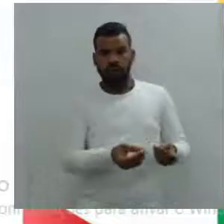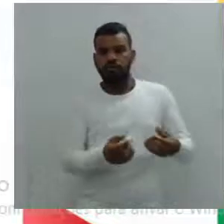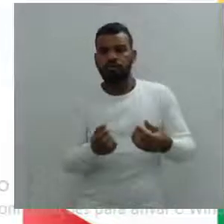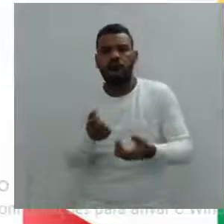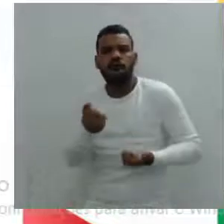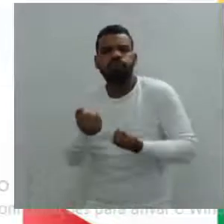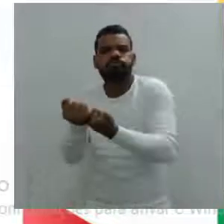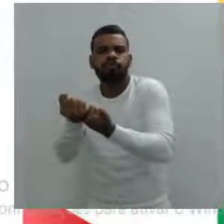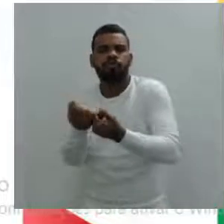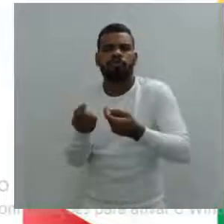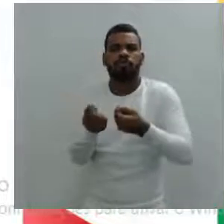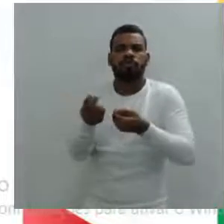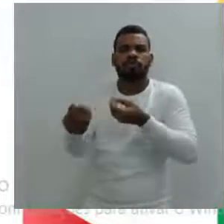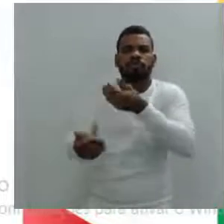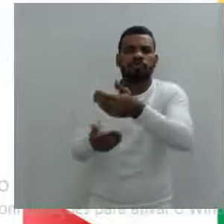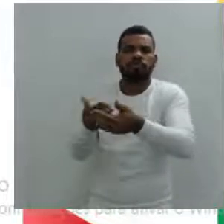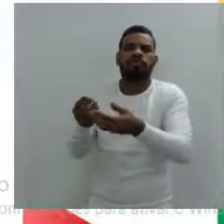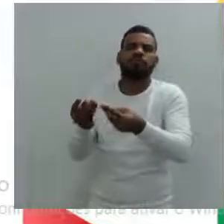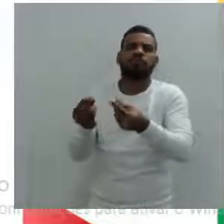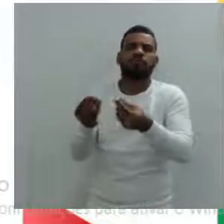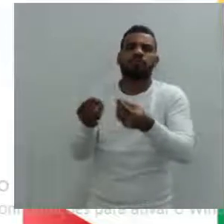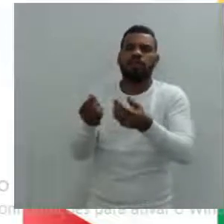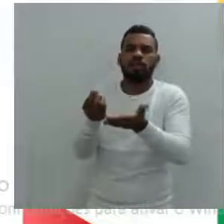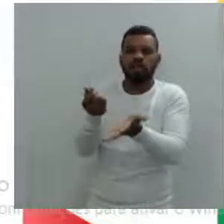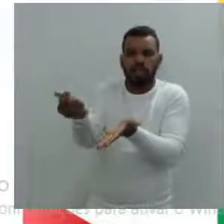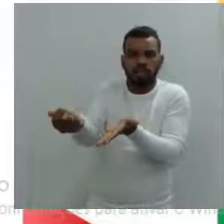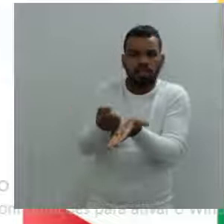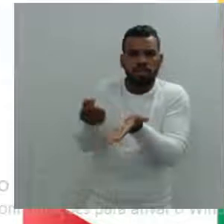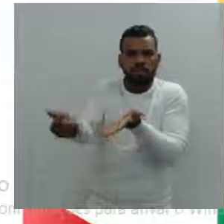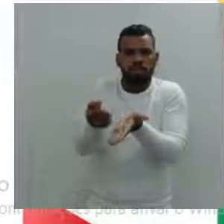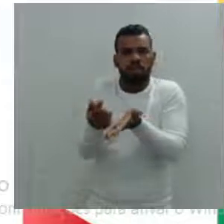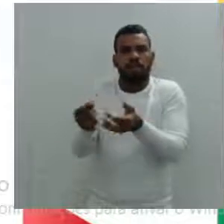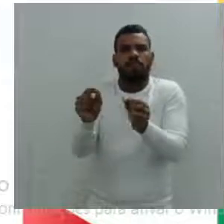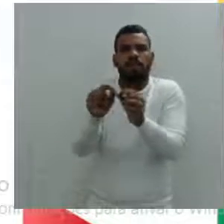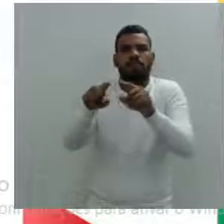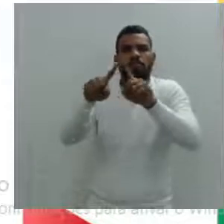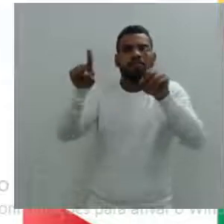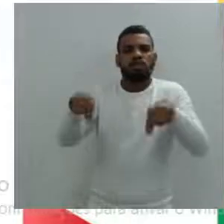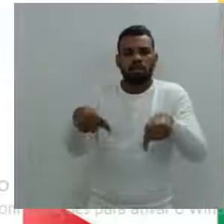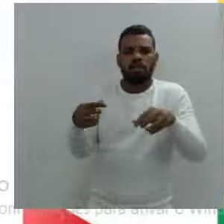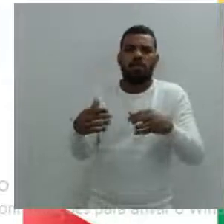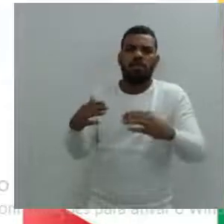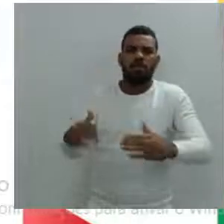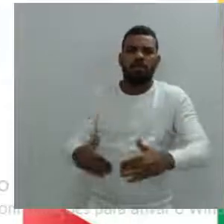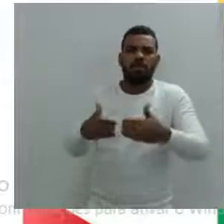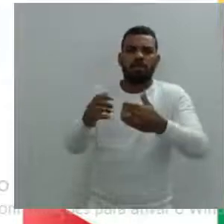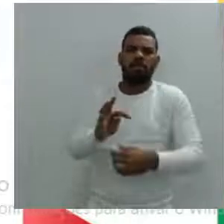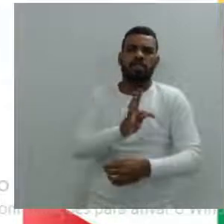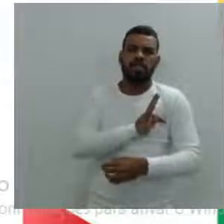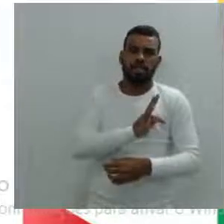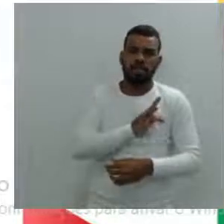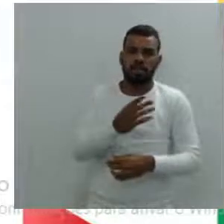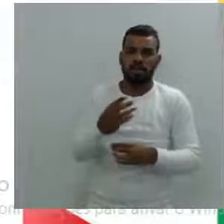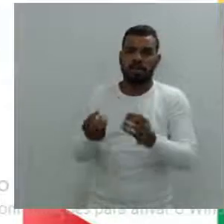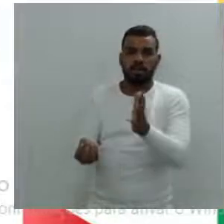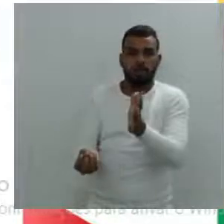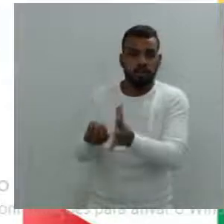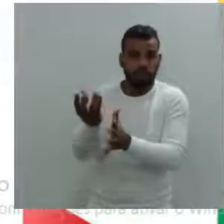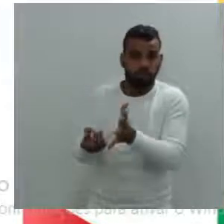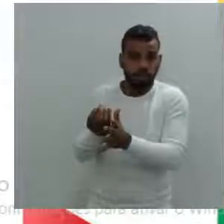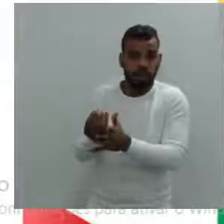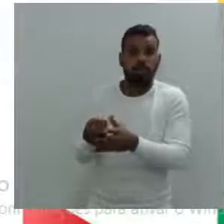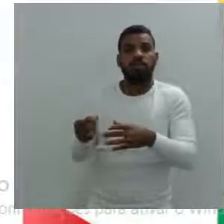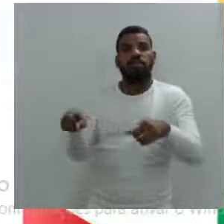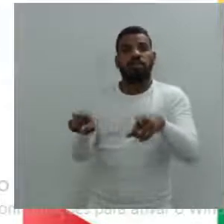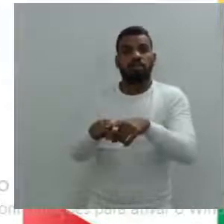a passos, né, a investir na elaboração de projetos para aperfeiçoamento técnicas da produção e